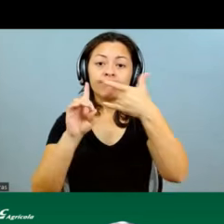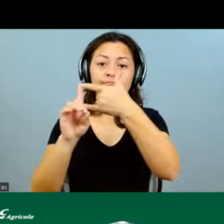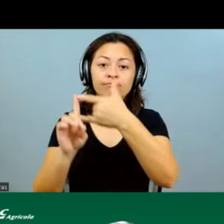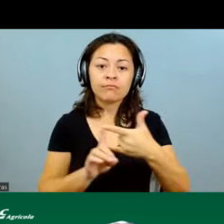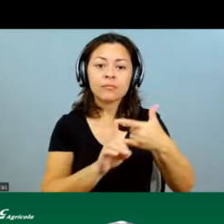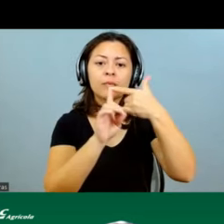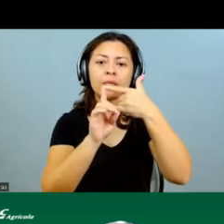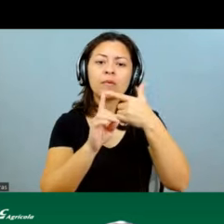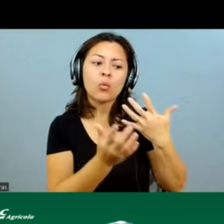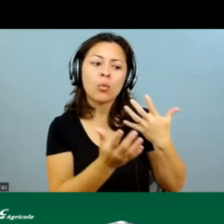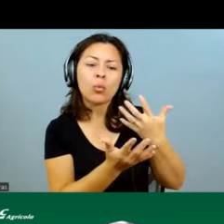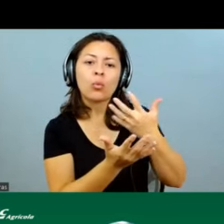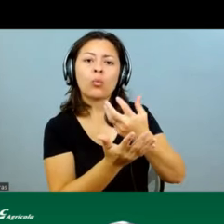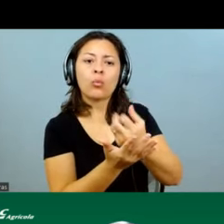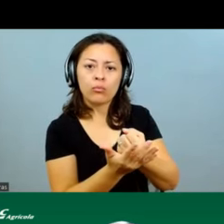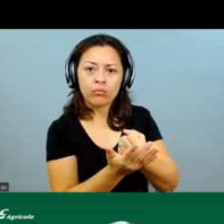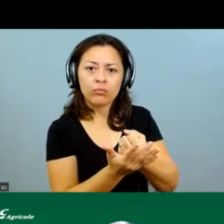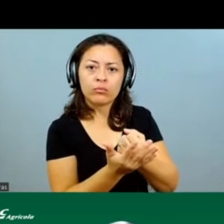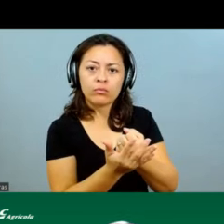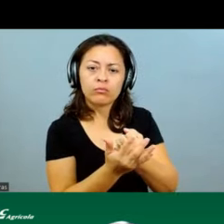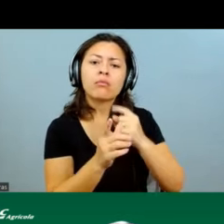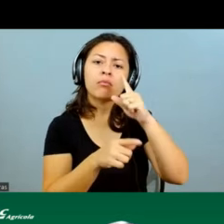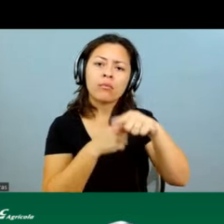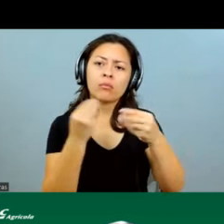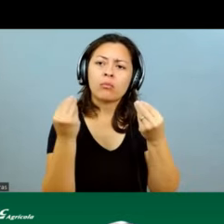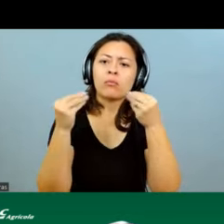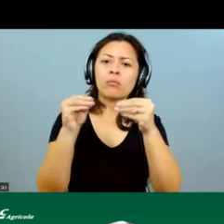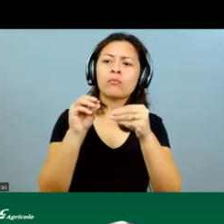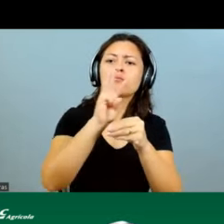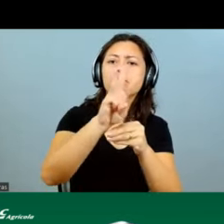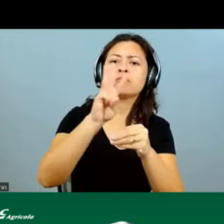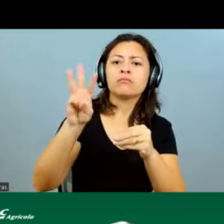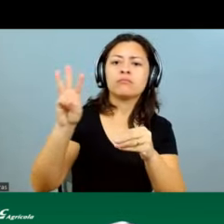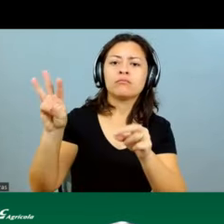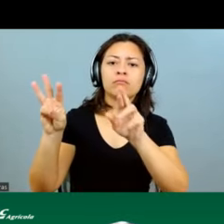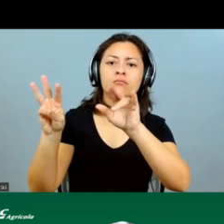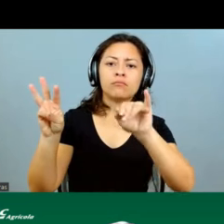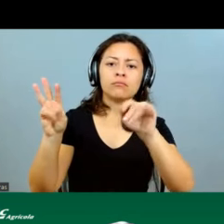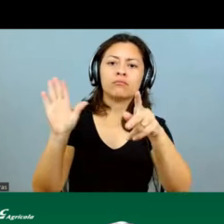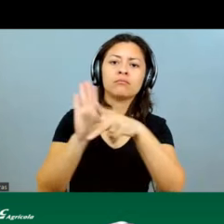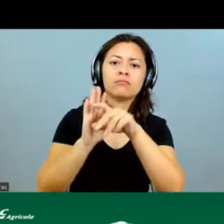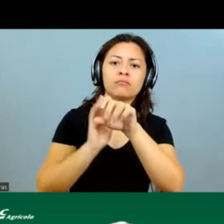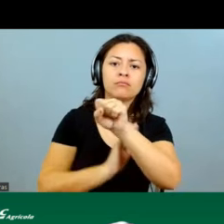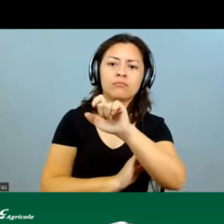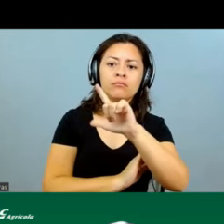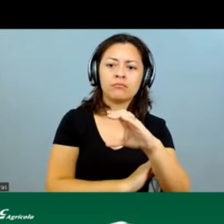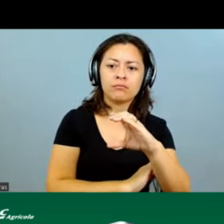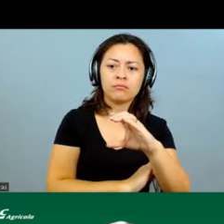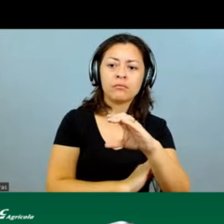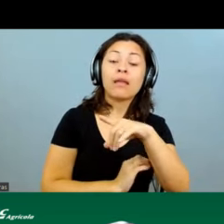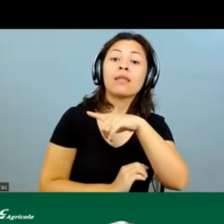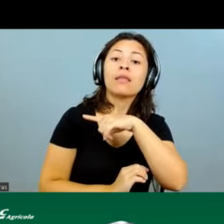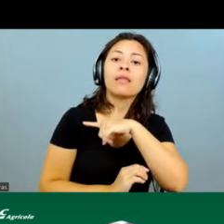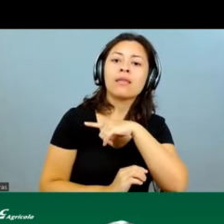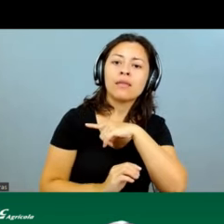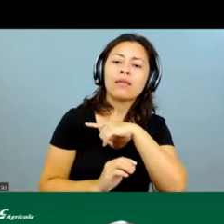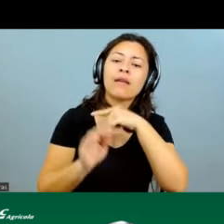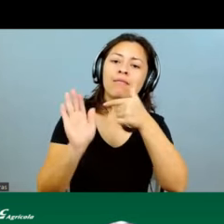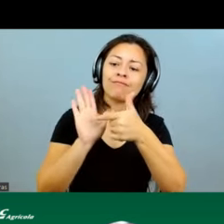Está Sendo Gravada e será disponibilizada no site de R da Compania onde você encontra a respectiva